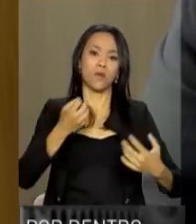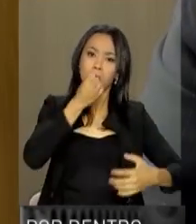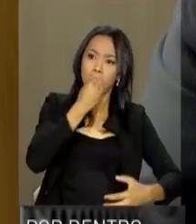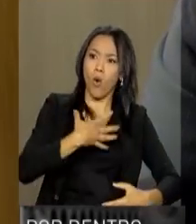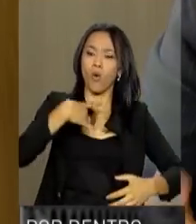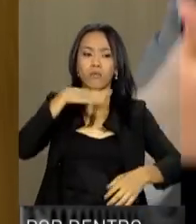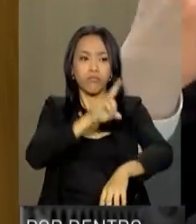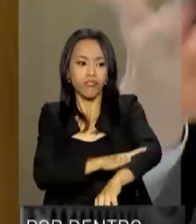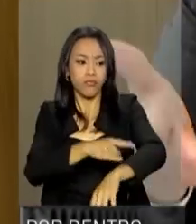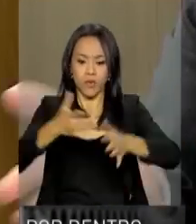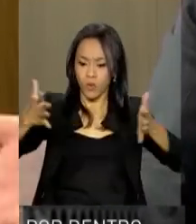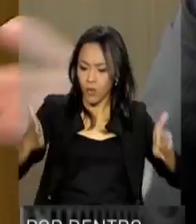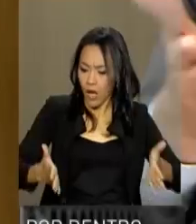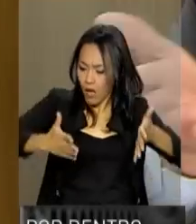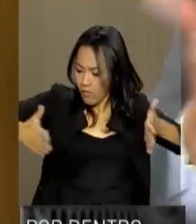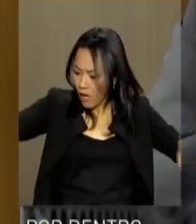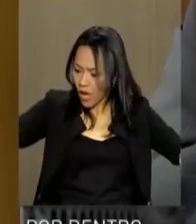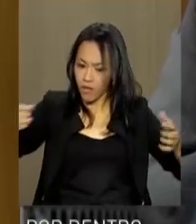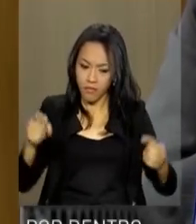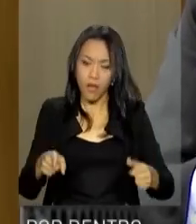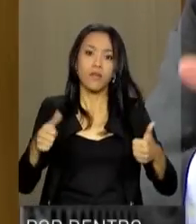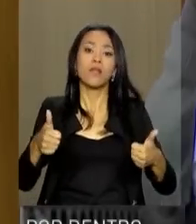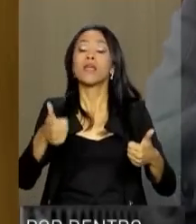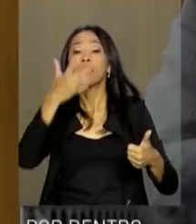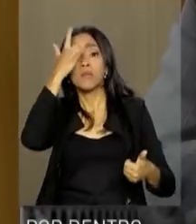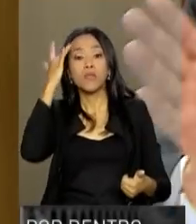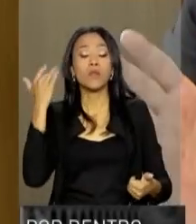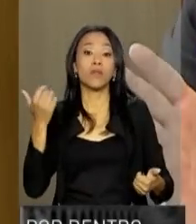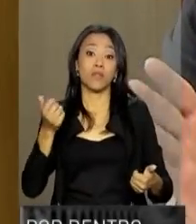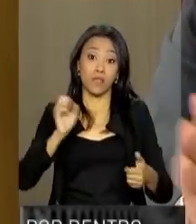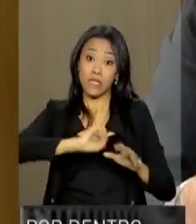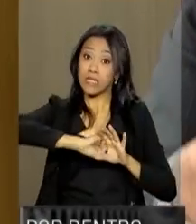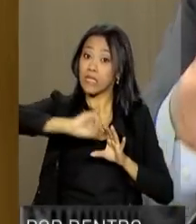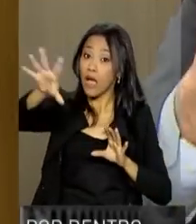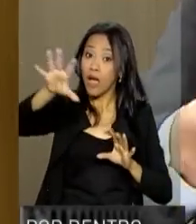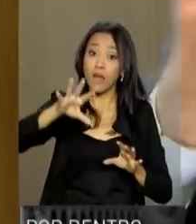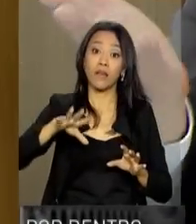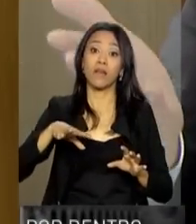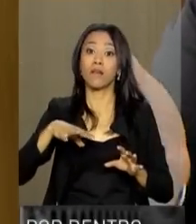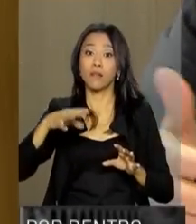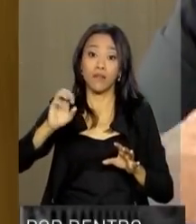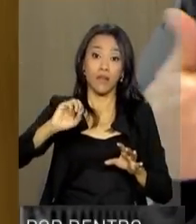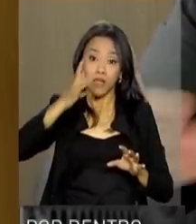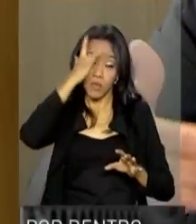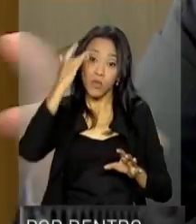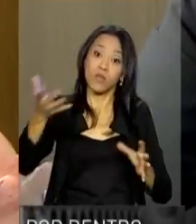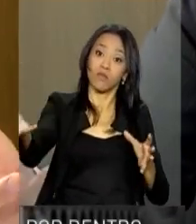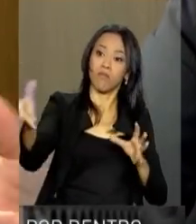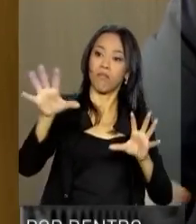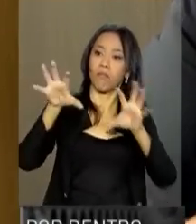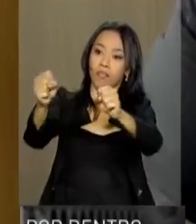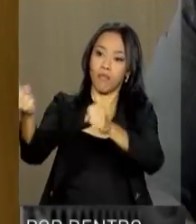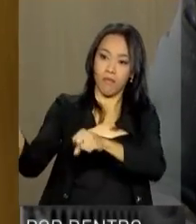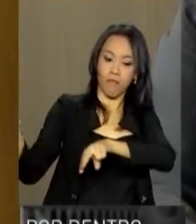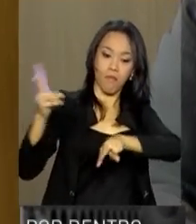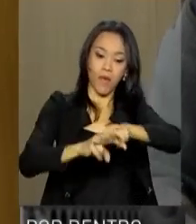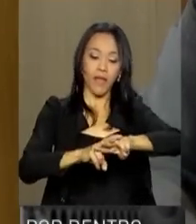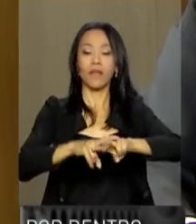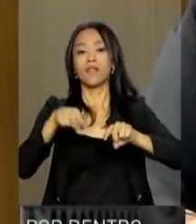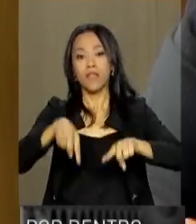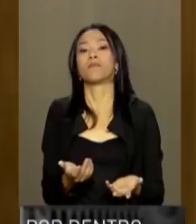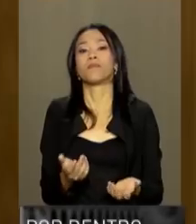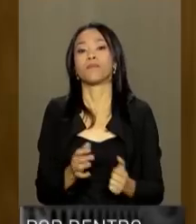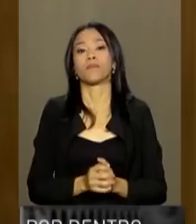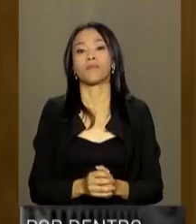tratamento humano para que essas pessoas saem da rua e fiquem fora de circulação enquanto s tenta fazer uma recuperação